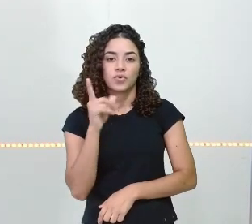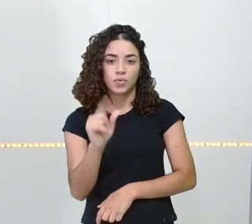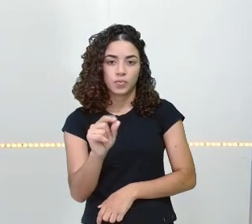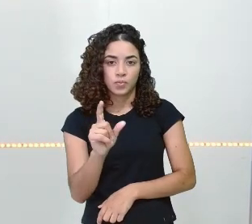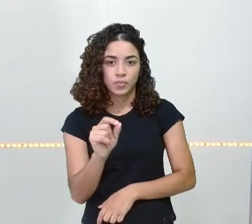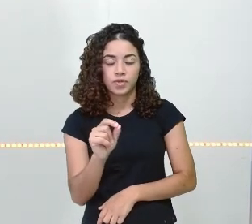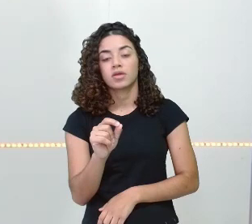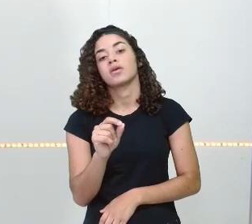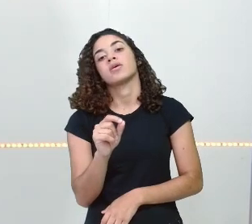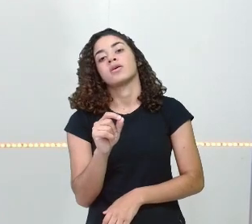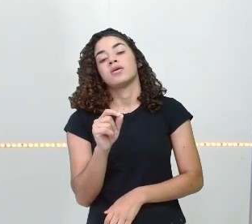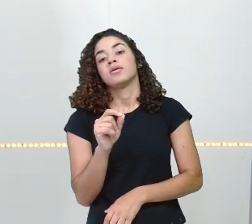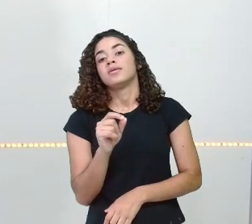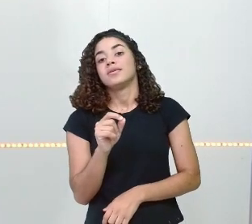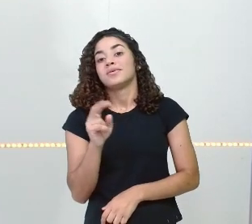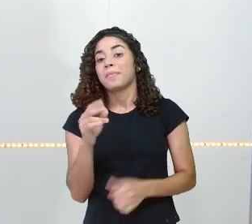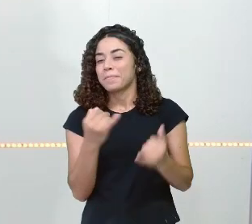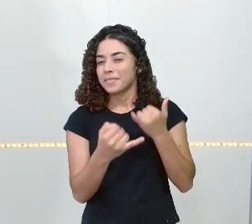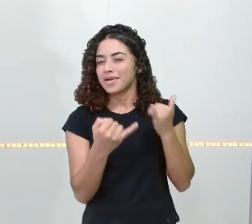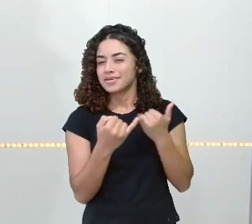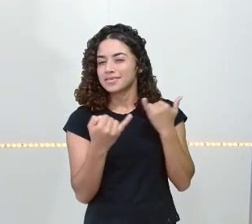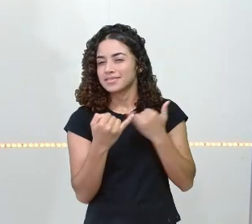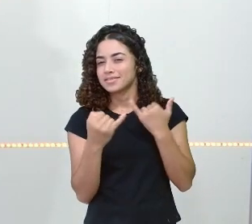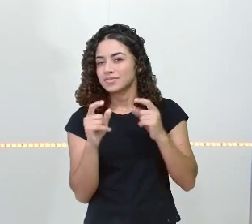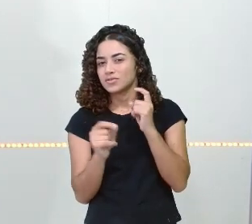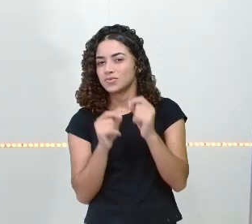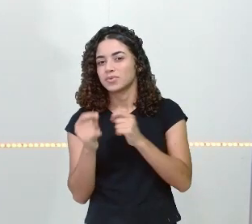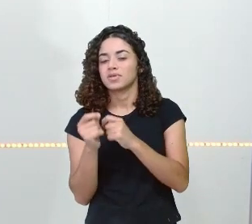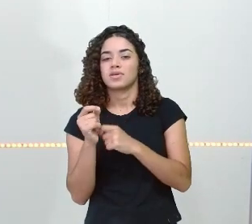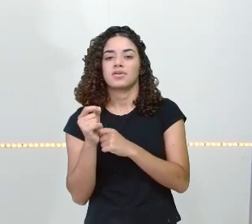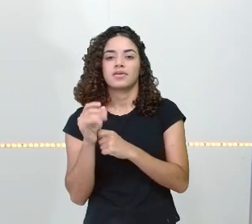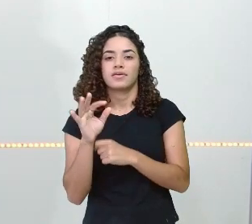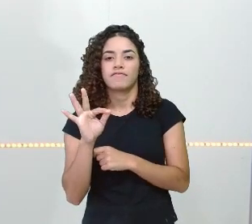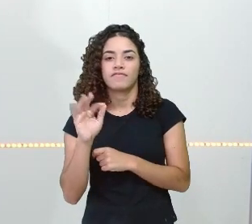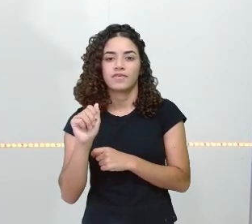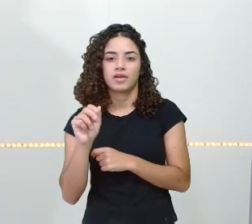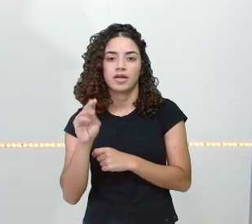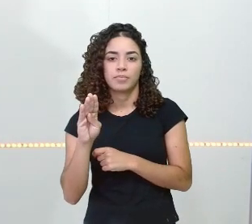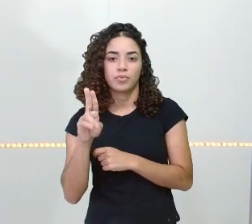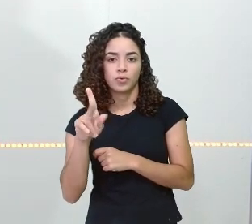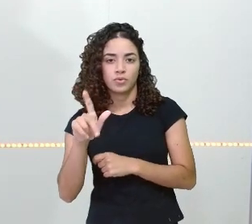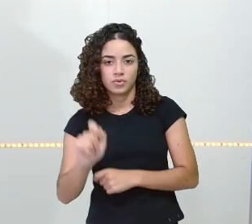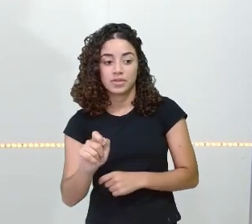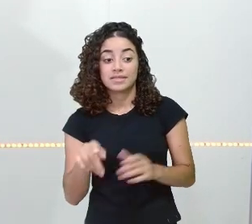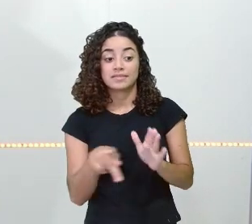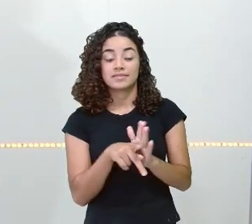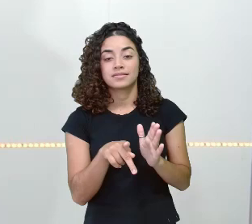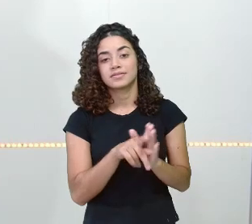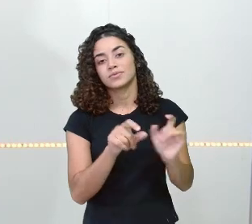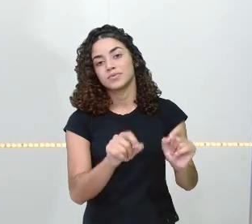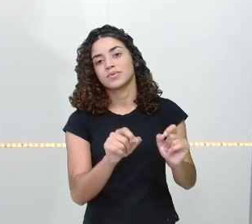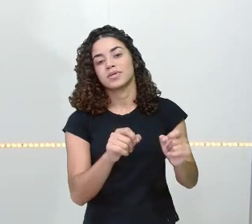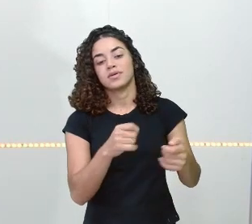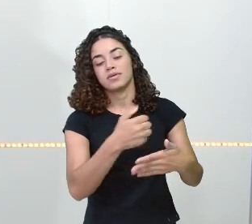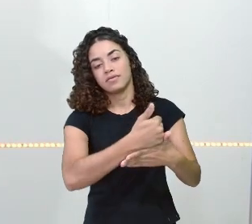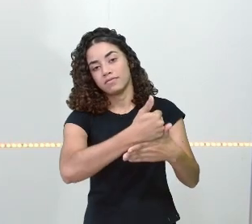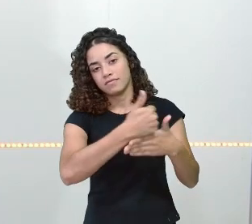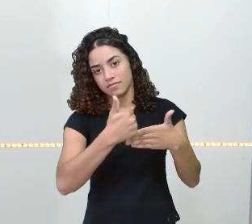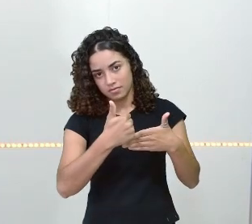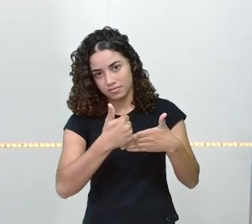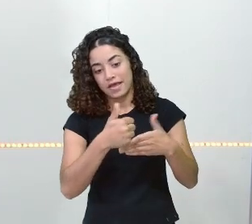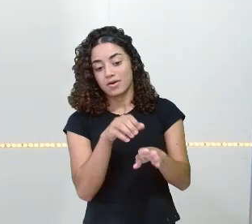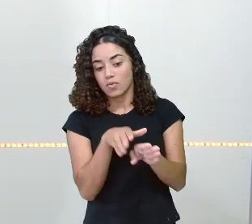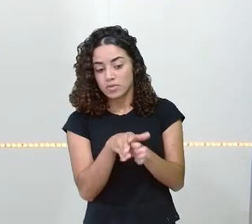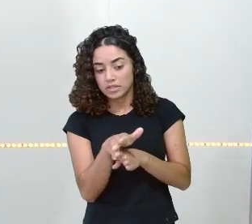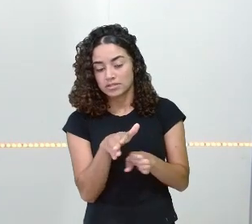a fábula, não é? Nas fábulas sempre tem uma lição de moral, tem um ensinamento ético.